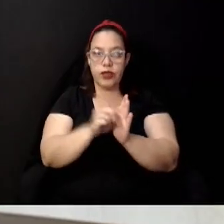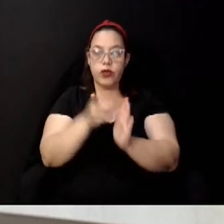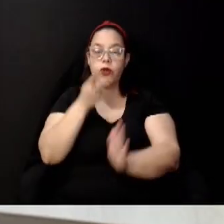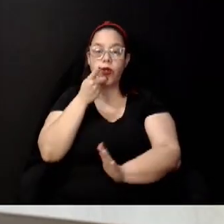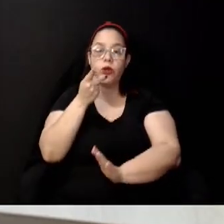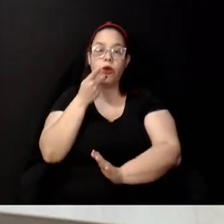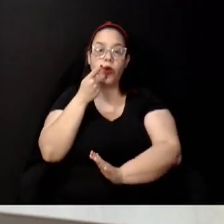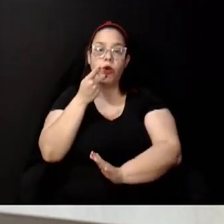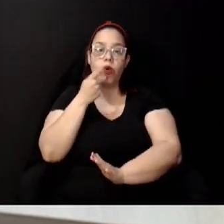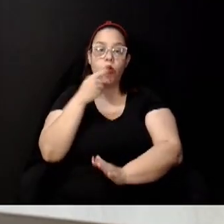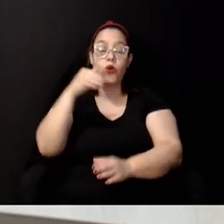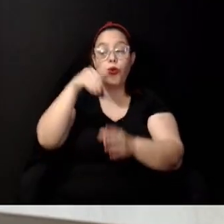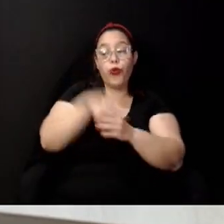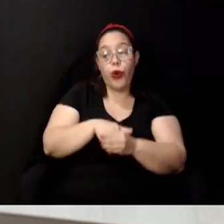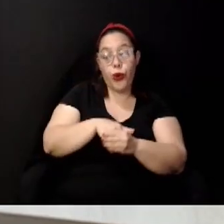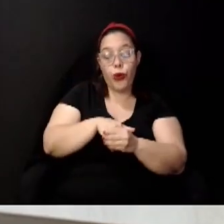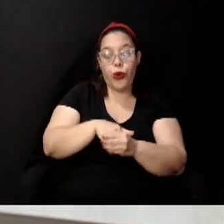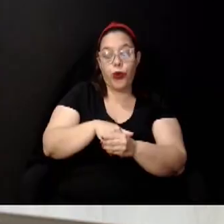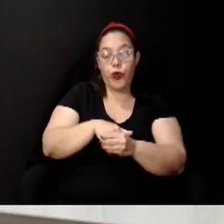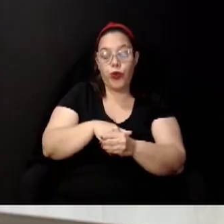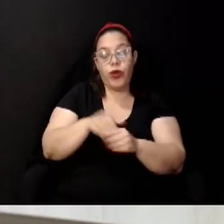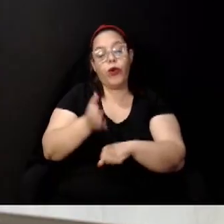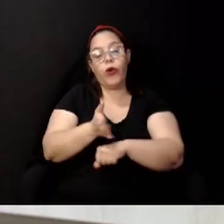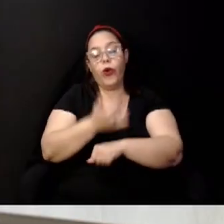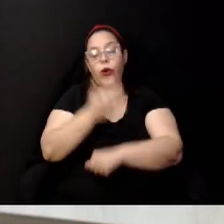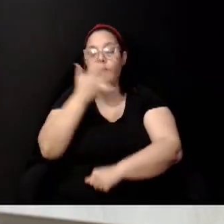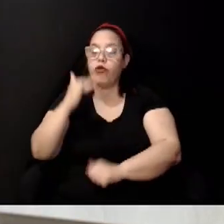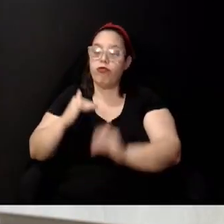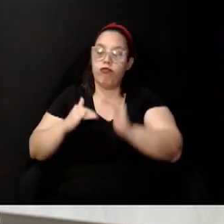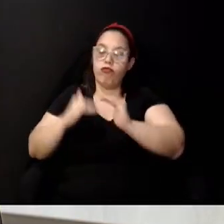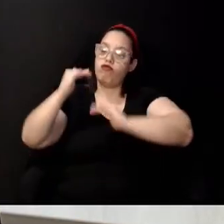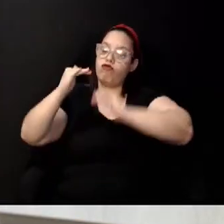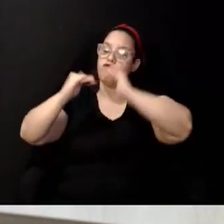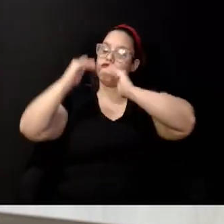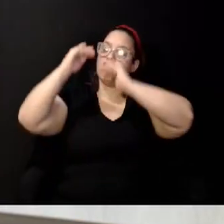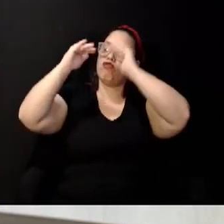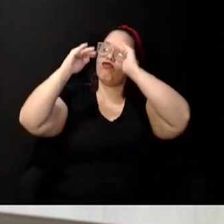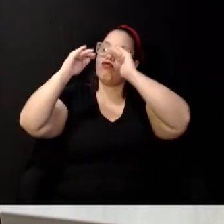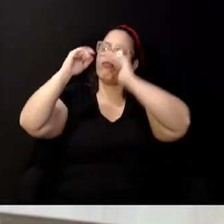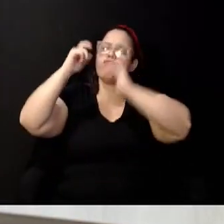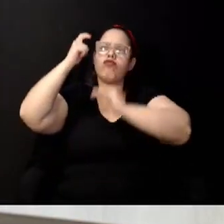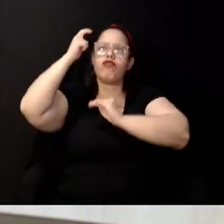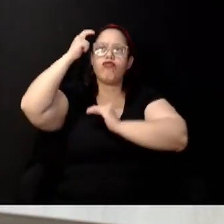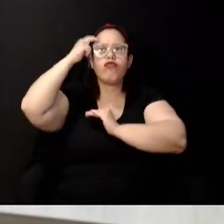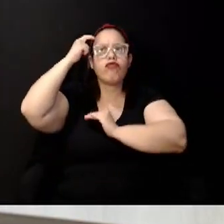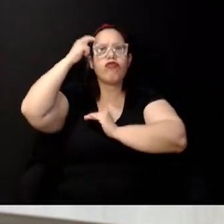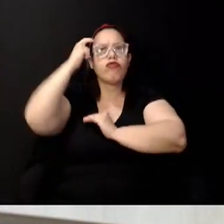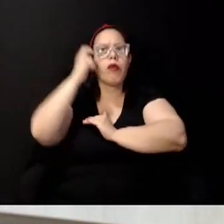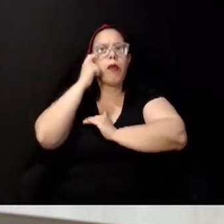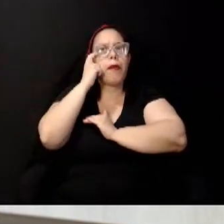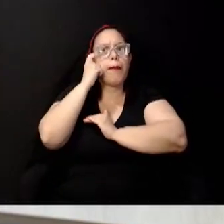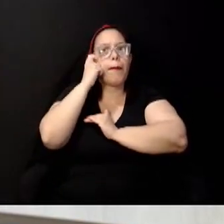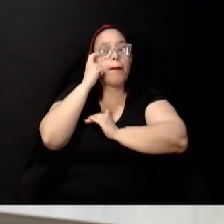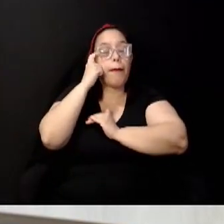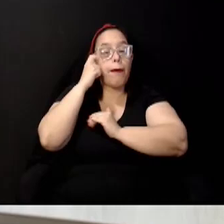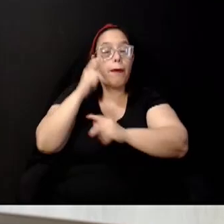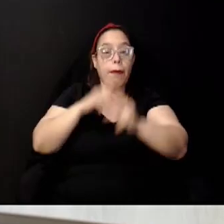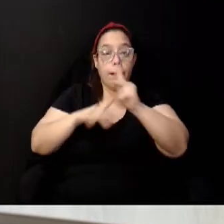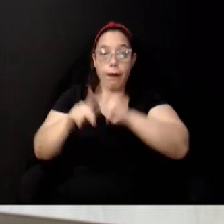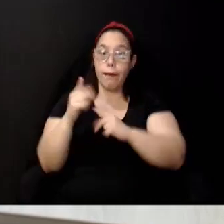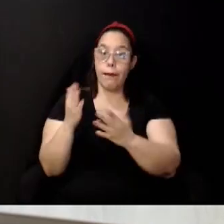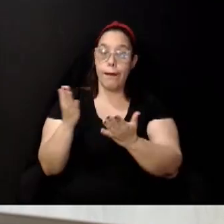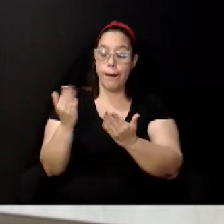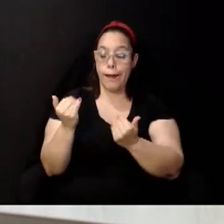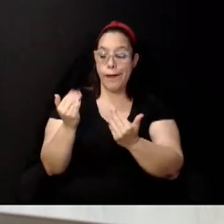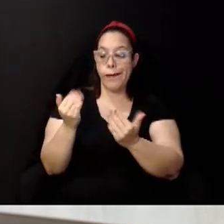voto. Então, quanto antes as crianças crescem com esse conceito, a gente tem uma população, uma juventude,